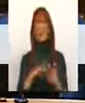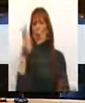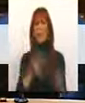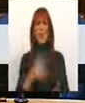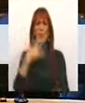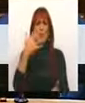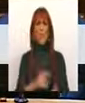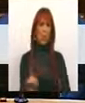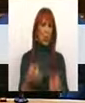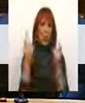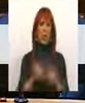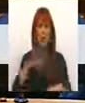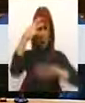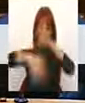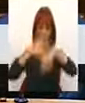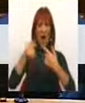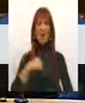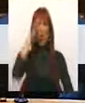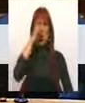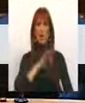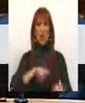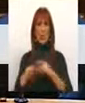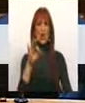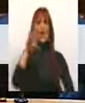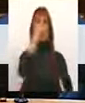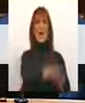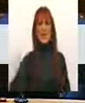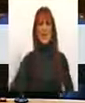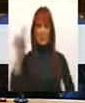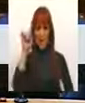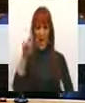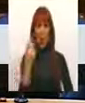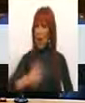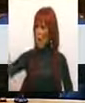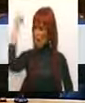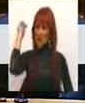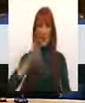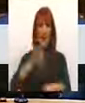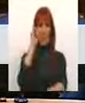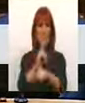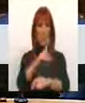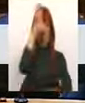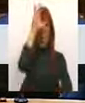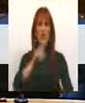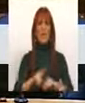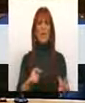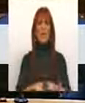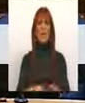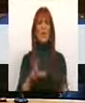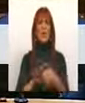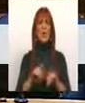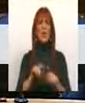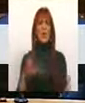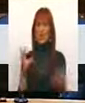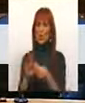aprovado e, na verdade, é o caos. E eu recordo aos senhores deputados do Partido Socialista, é que o ano passado, por esta altura, o Governo estava entretido com